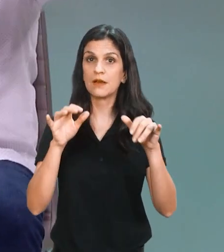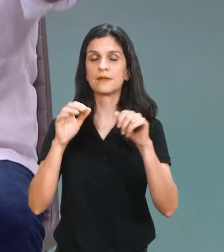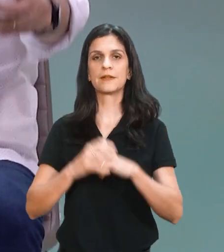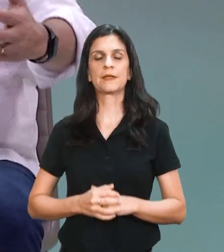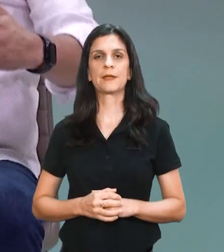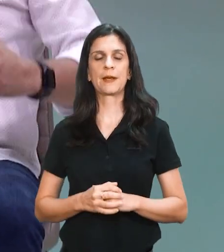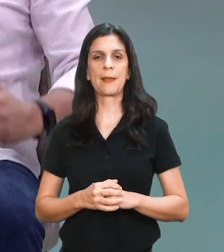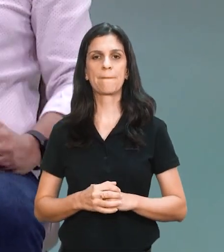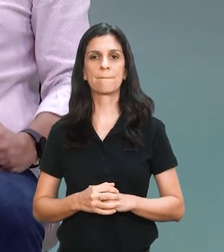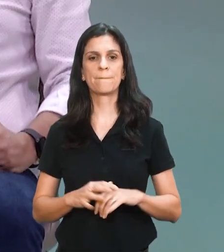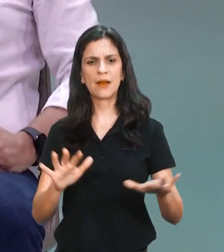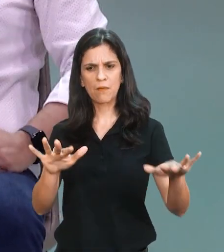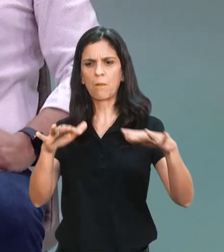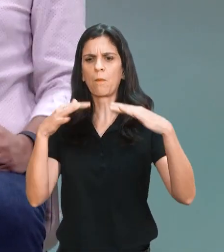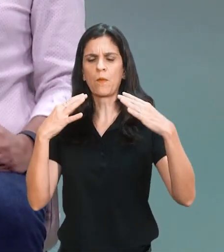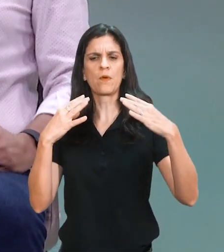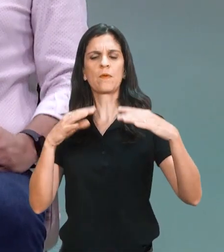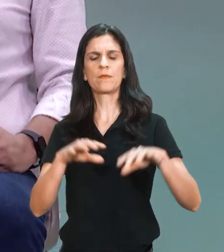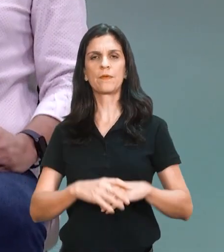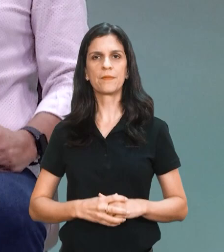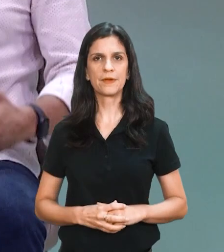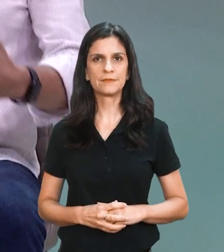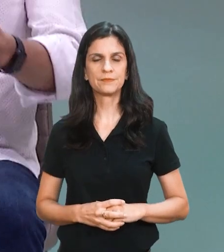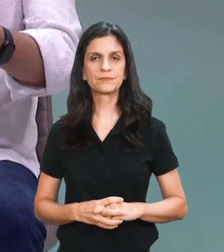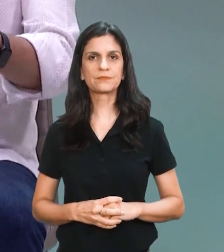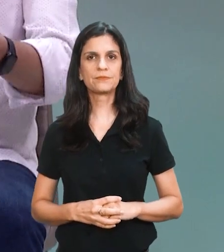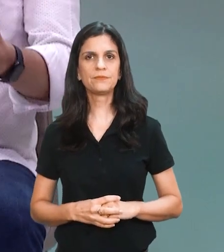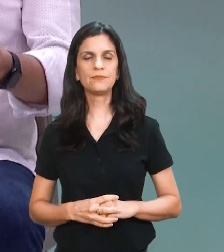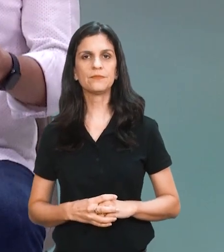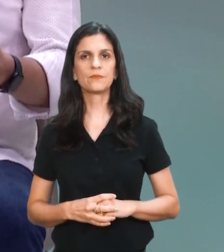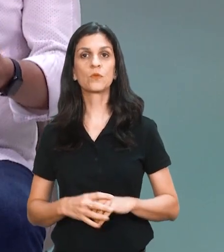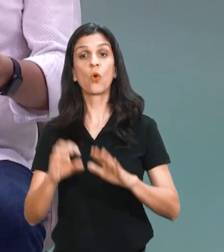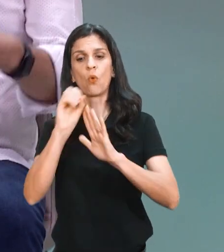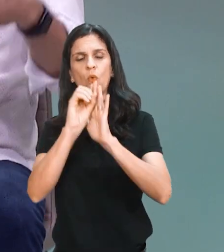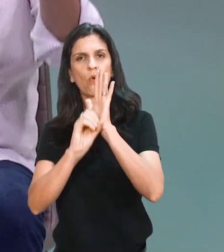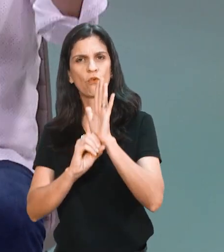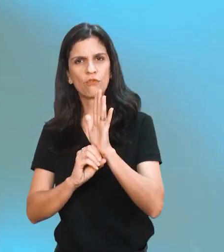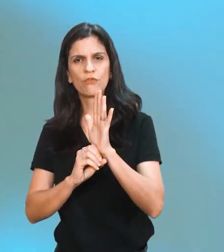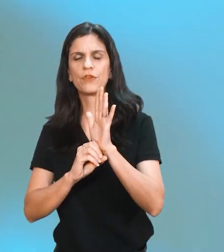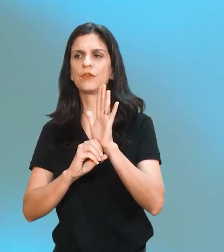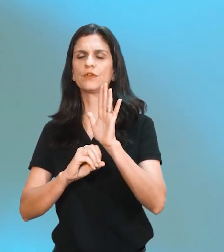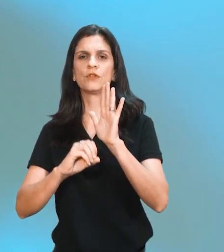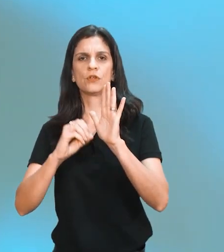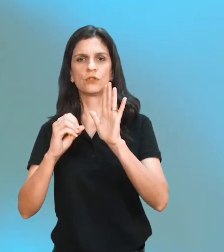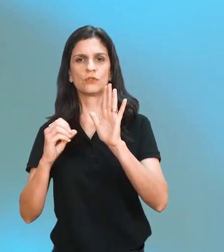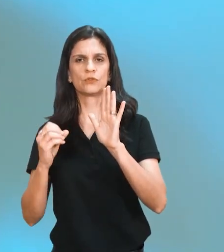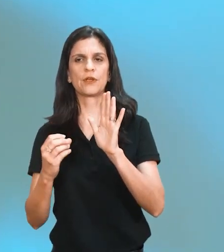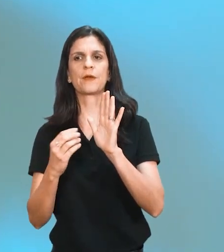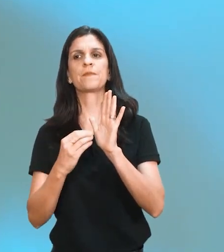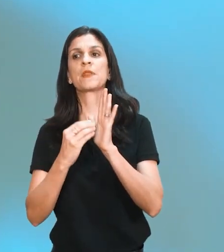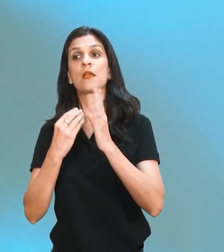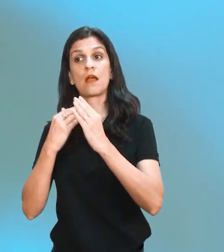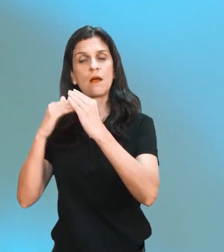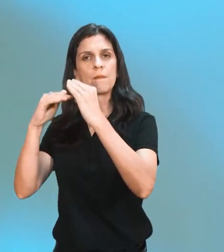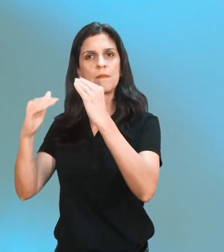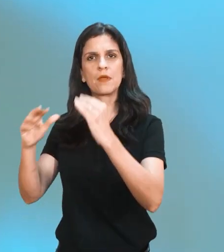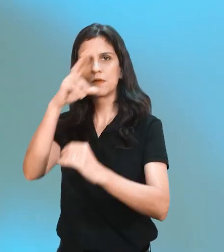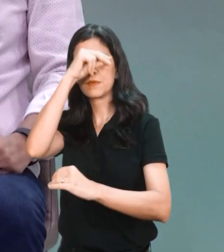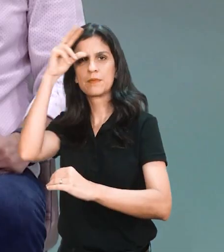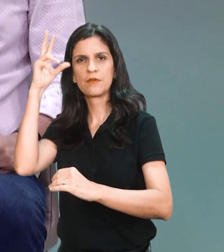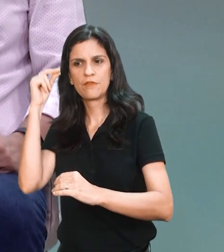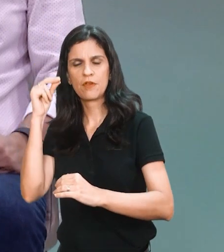quais as condições que essas unidades estão. Estamos fazendo todo um ofício em cima do que a gente encontra lá, encaminhando para o